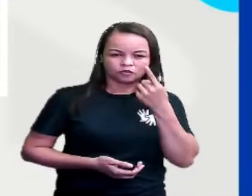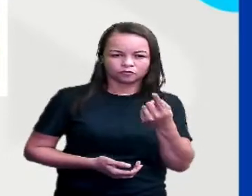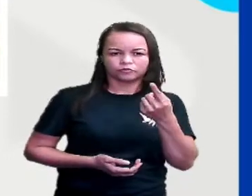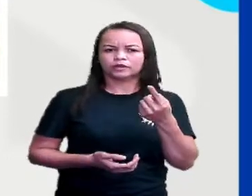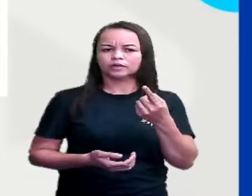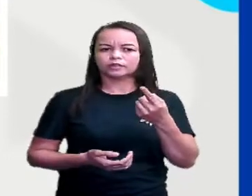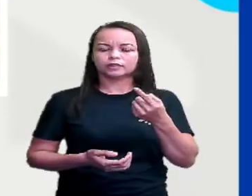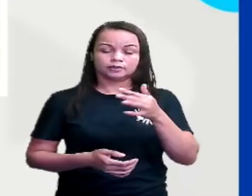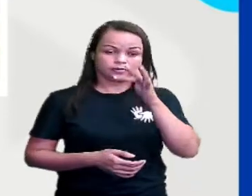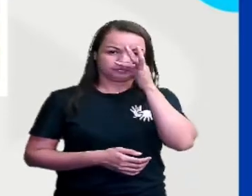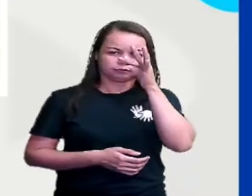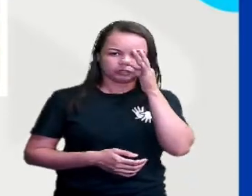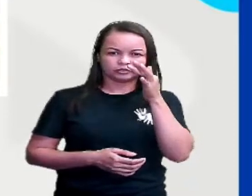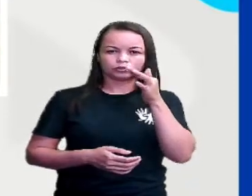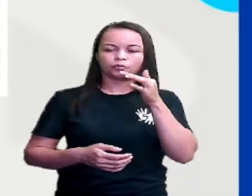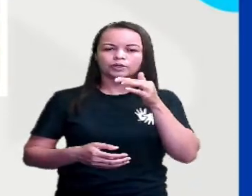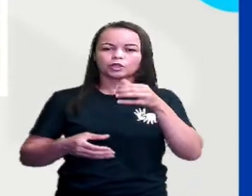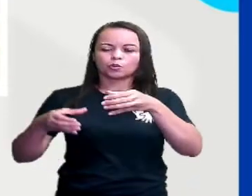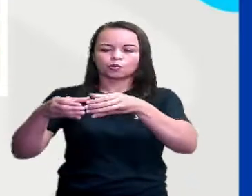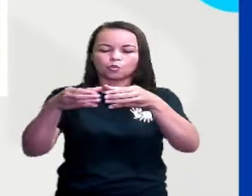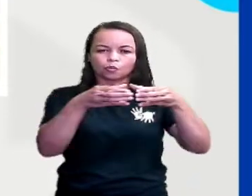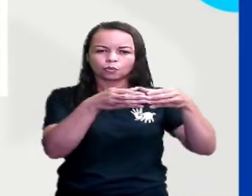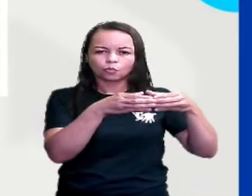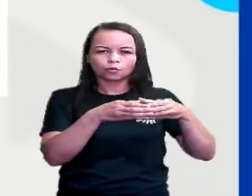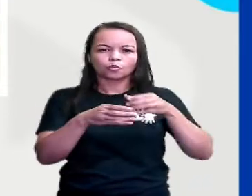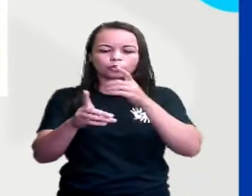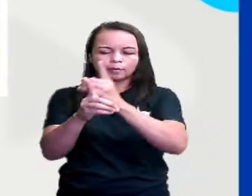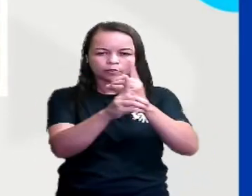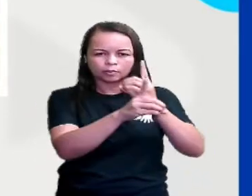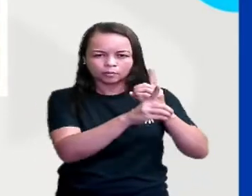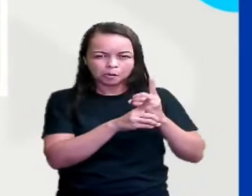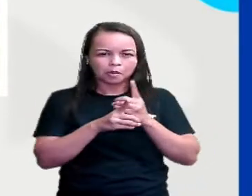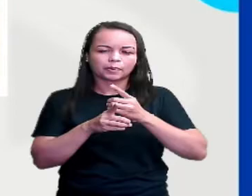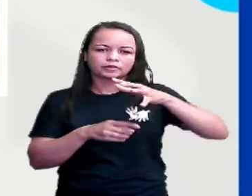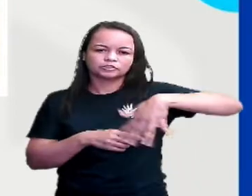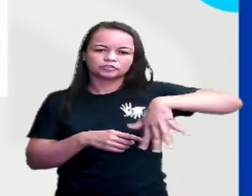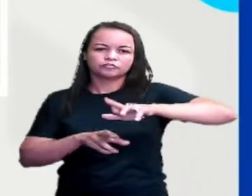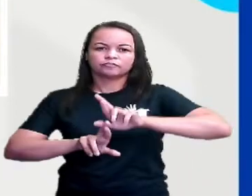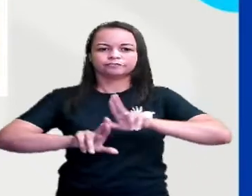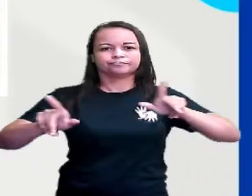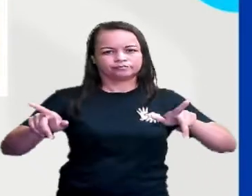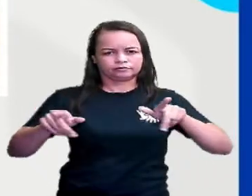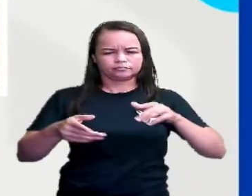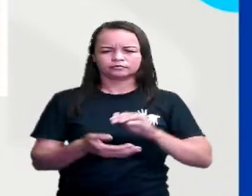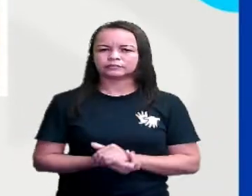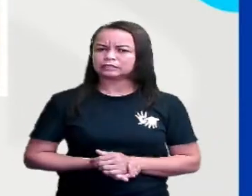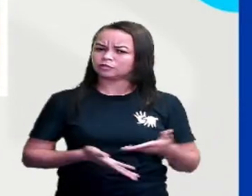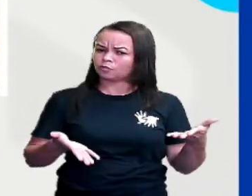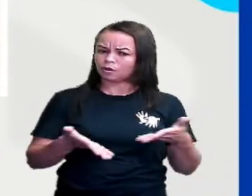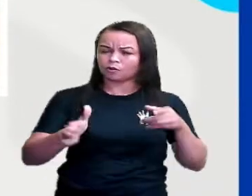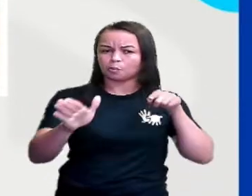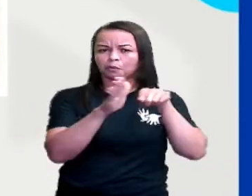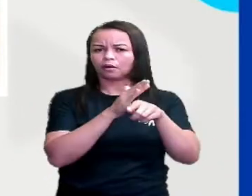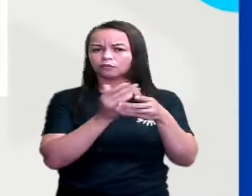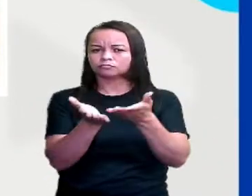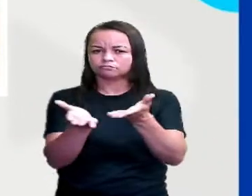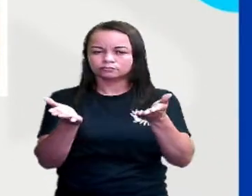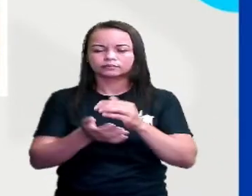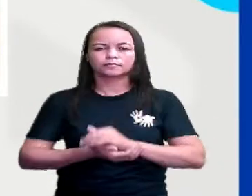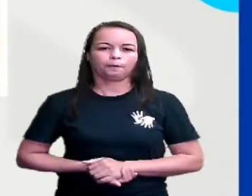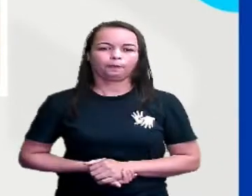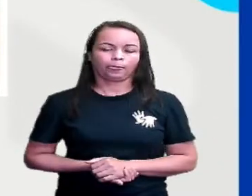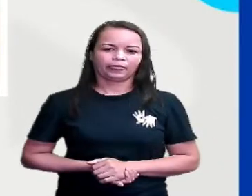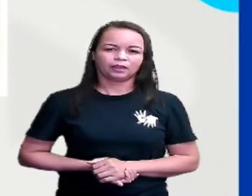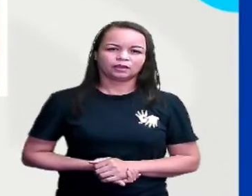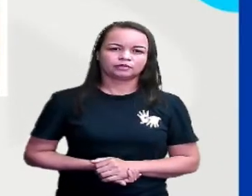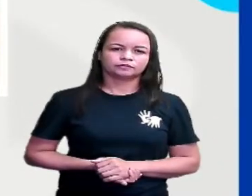ser encontradas nos mais diferentes tipos de ambientes. E aí eu faço uma pergunta para você que está aí em casa. Vocês